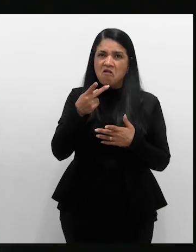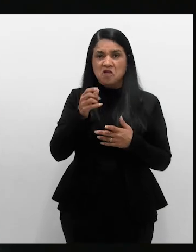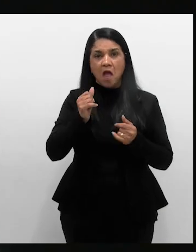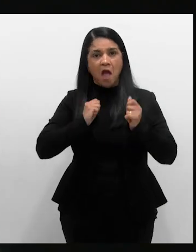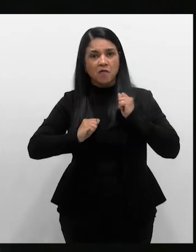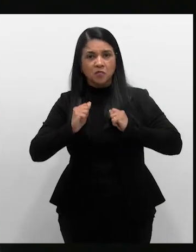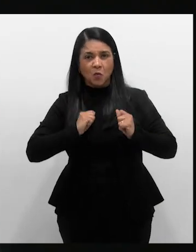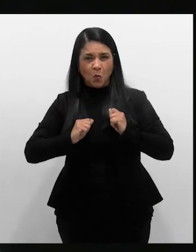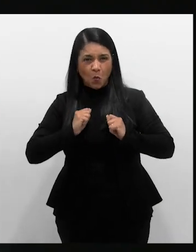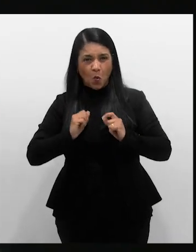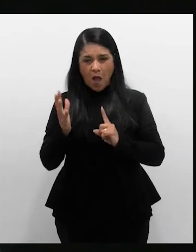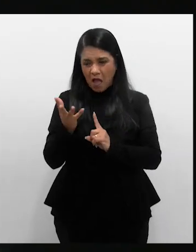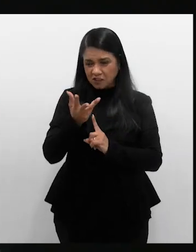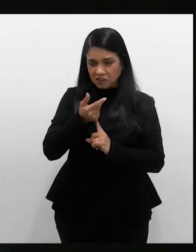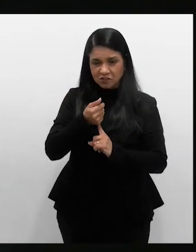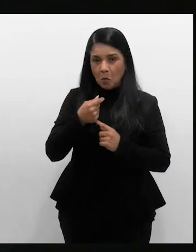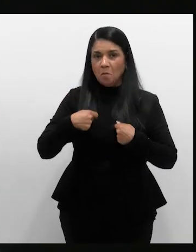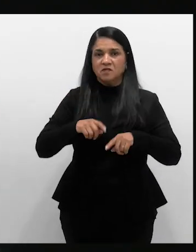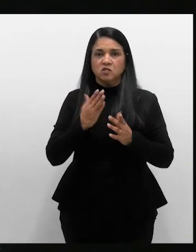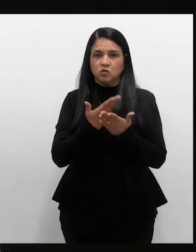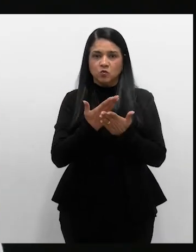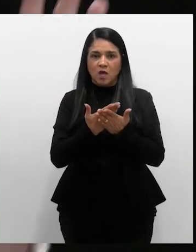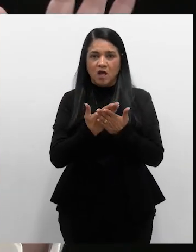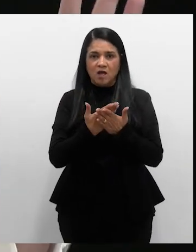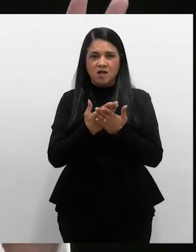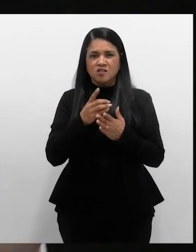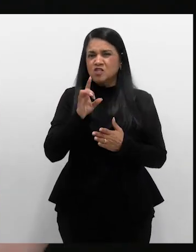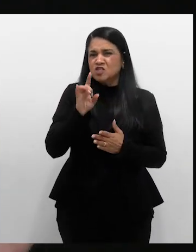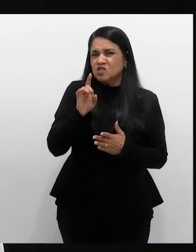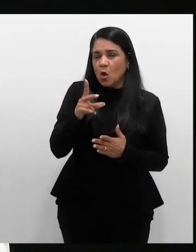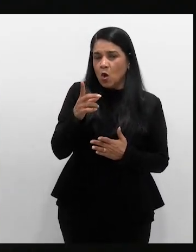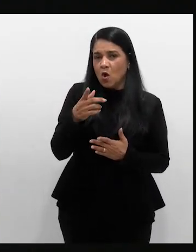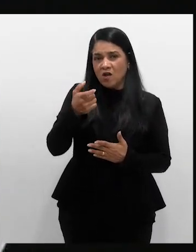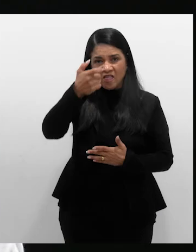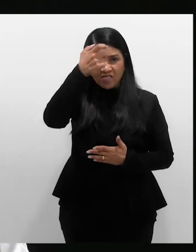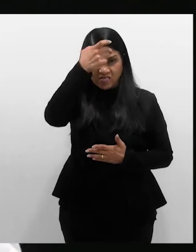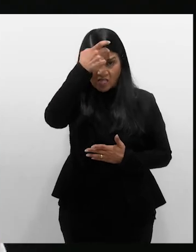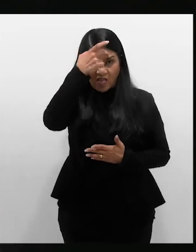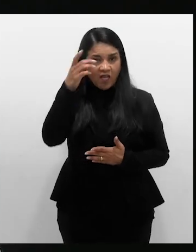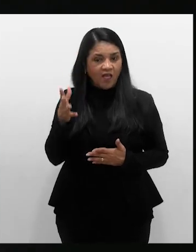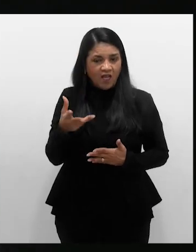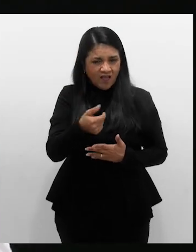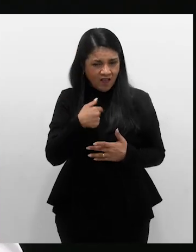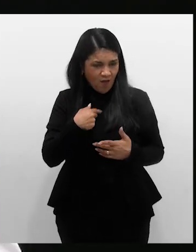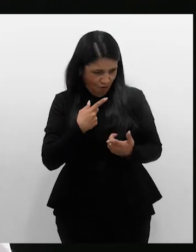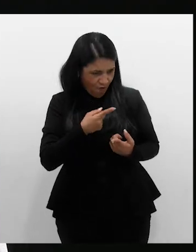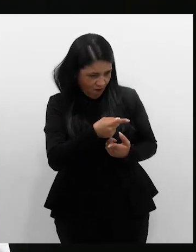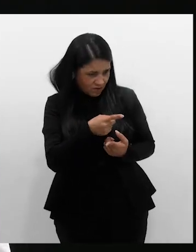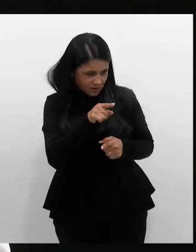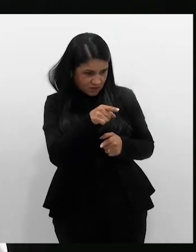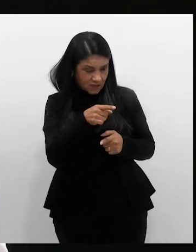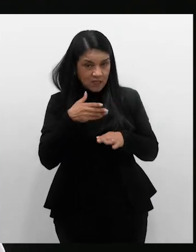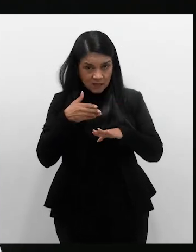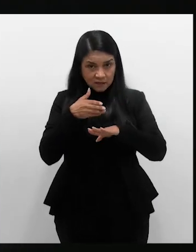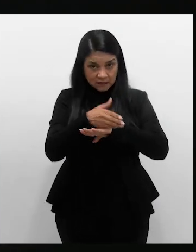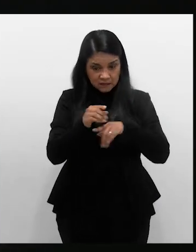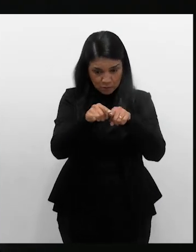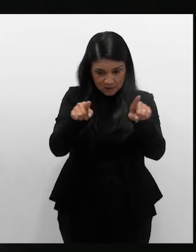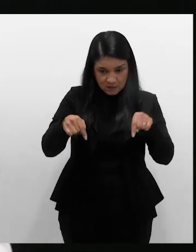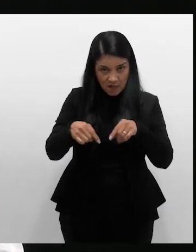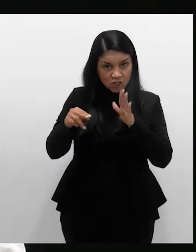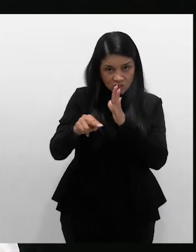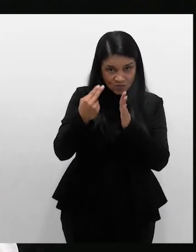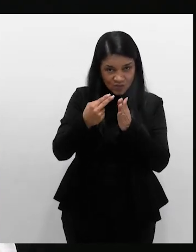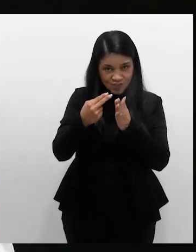ator, o pessoal do meio artístico não precisa estudar, basta ser talentoso. Aí eu costumo brincar com a pessoa e falar assim, você entraria num